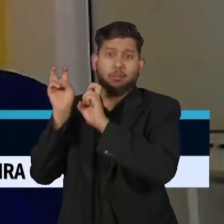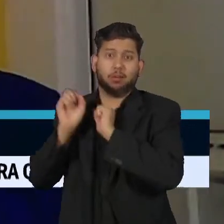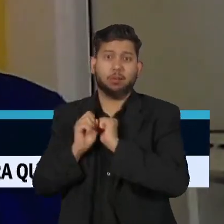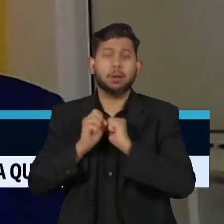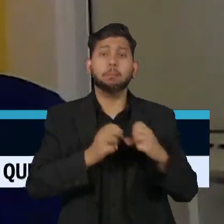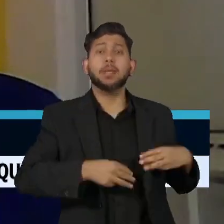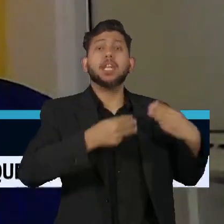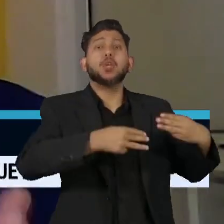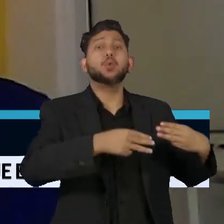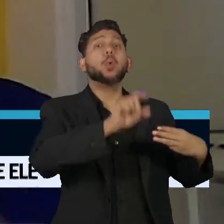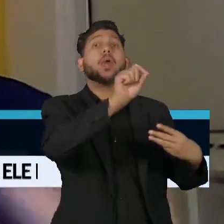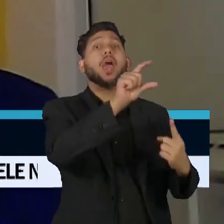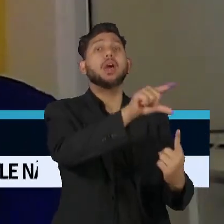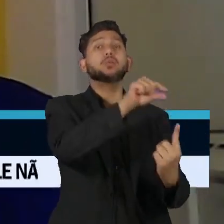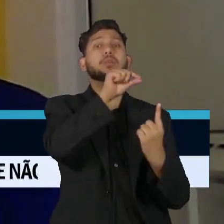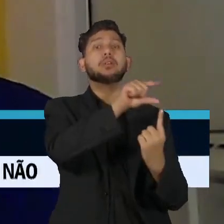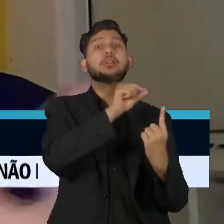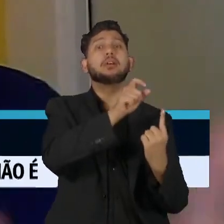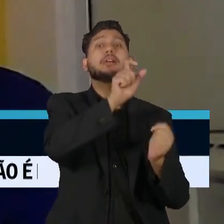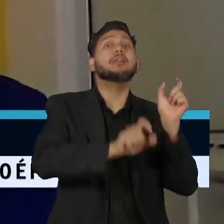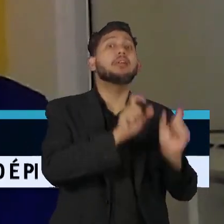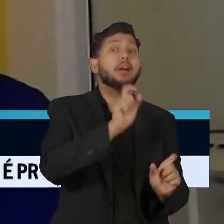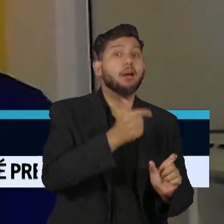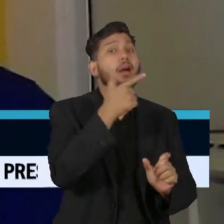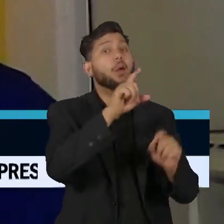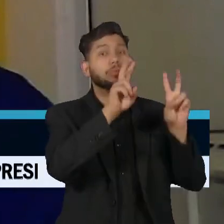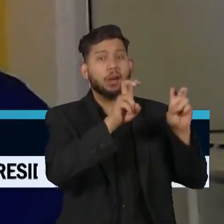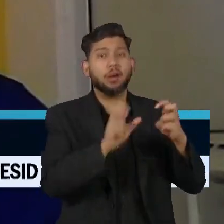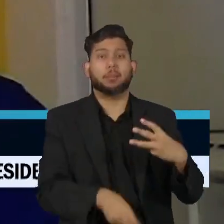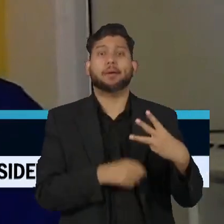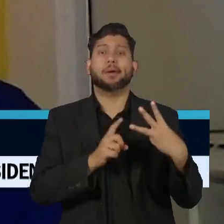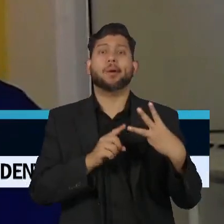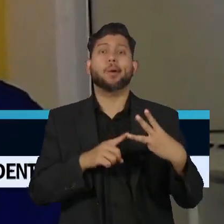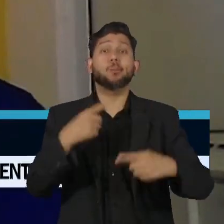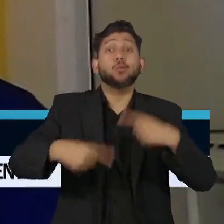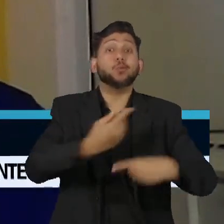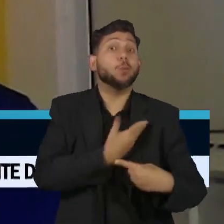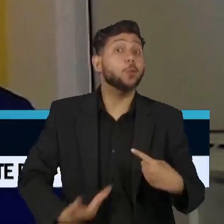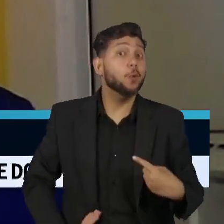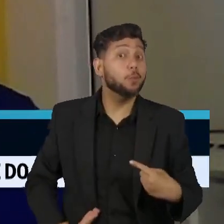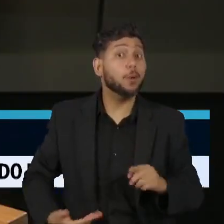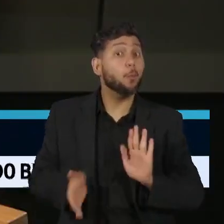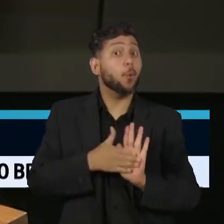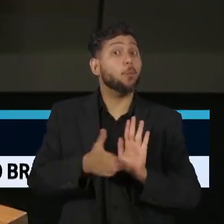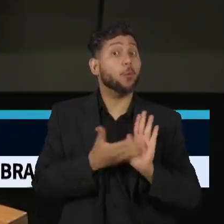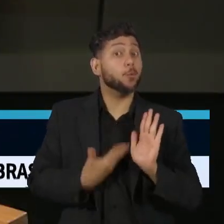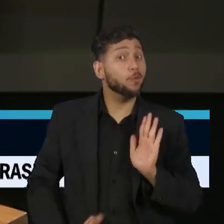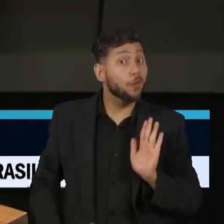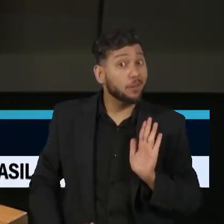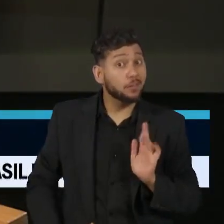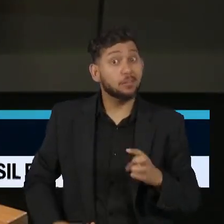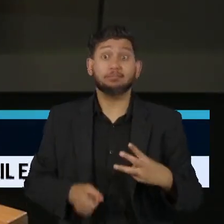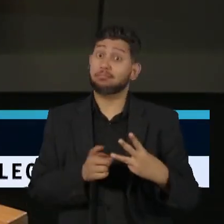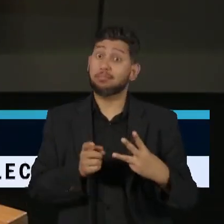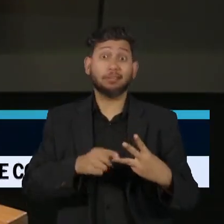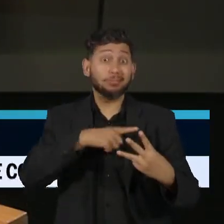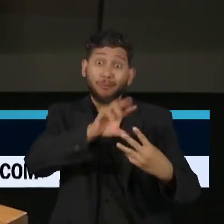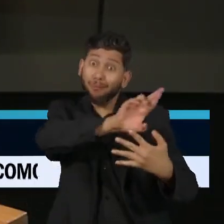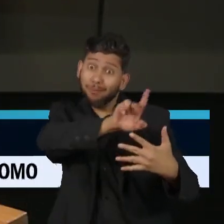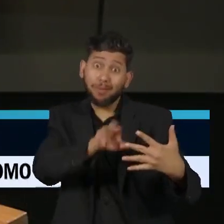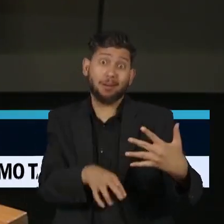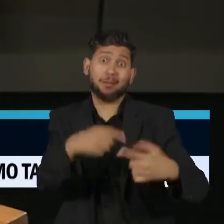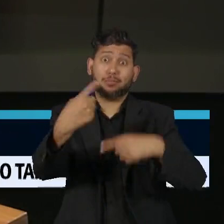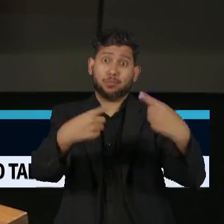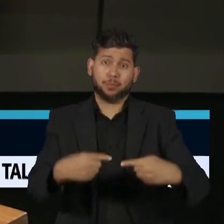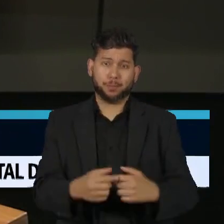outra delas. A iniciativa e o controle das políticas públicas que o governo está propondo, outra delas. A ideia do presidencialismo, e quando a